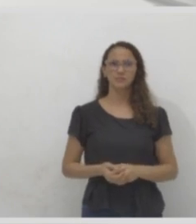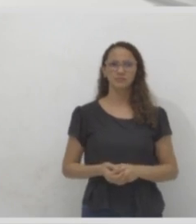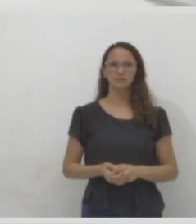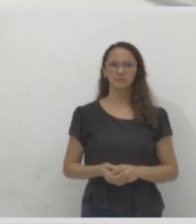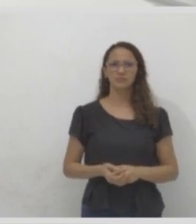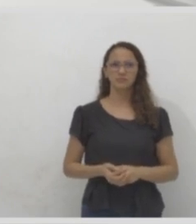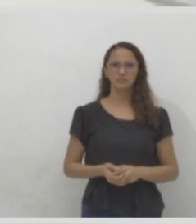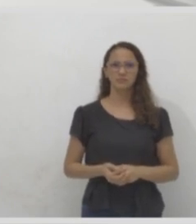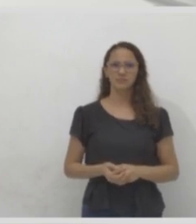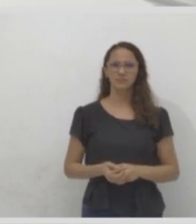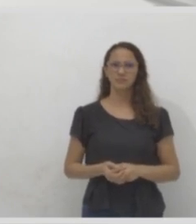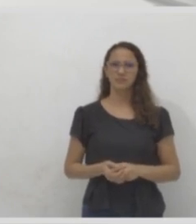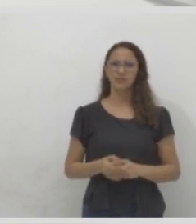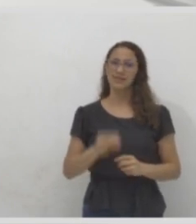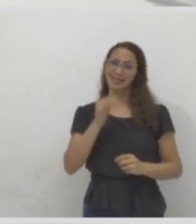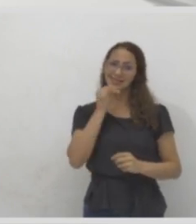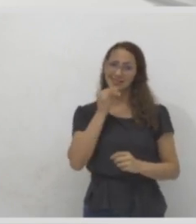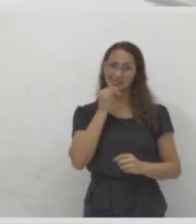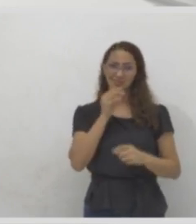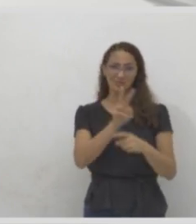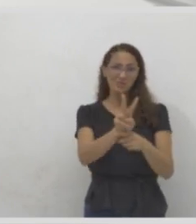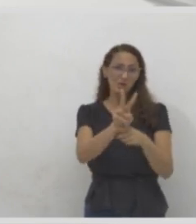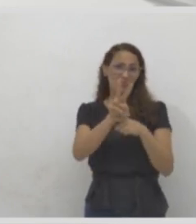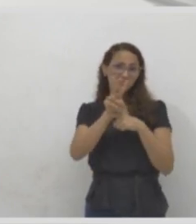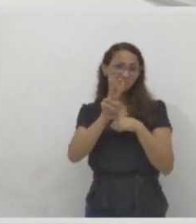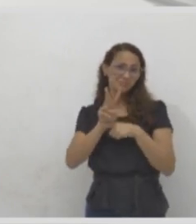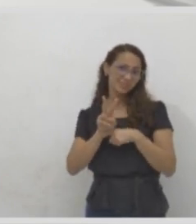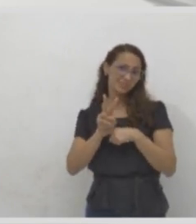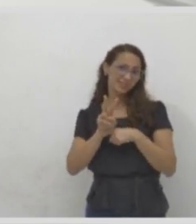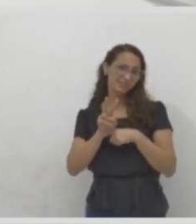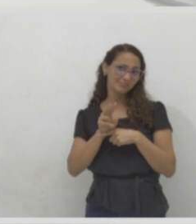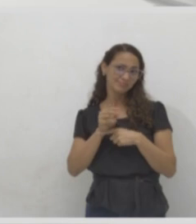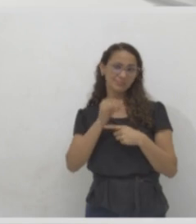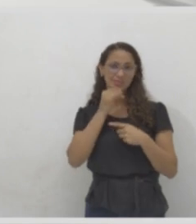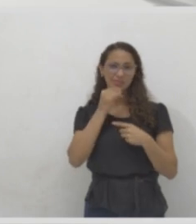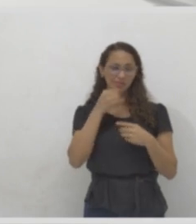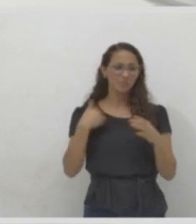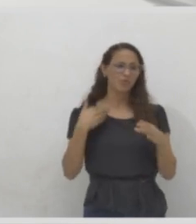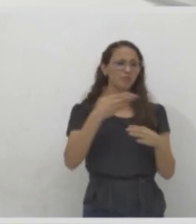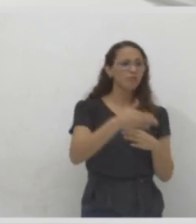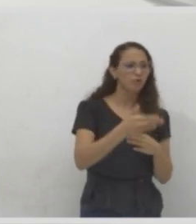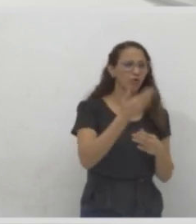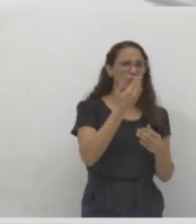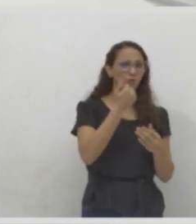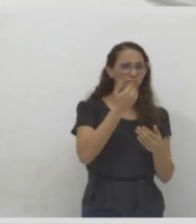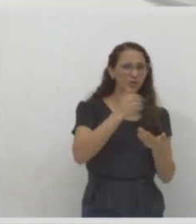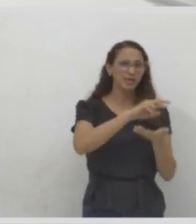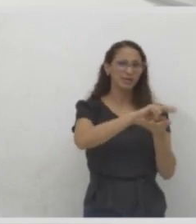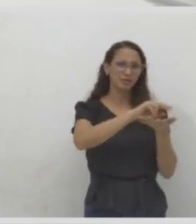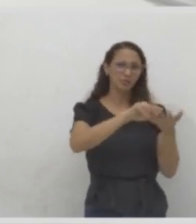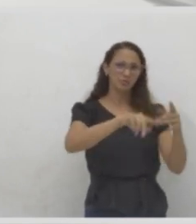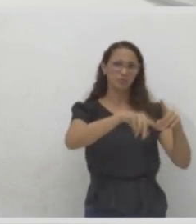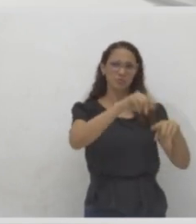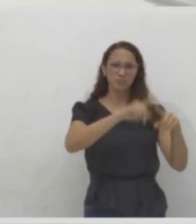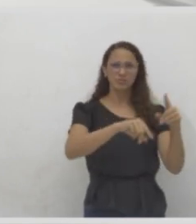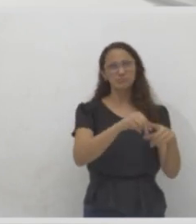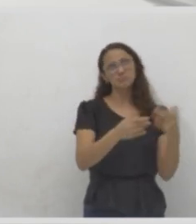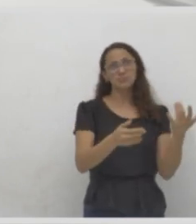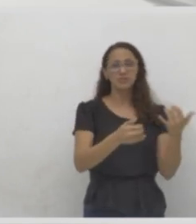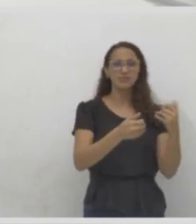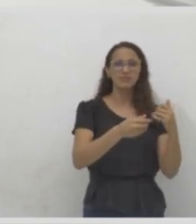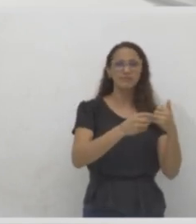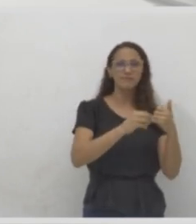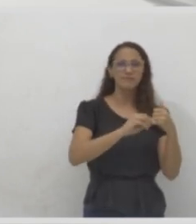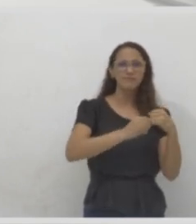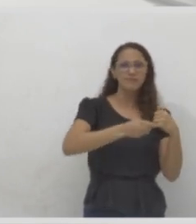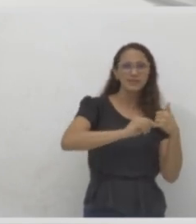fiado. A pessoa ela pegava mercadorias, pegava alimentos. A gente pode falar no feijão, a gente